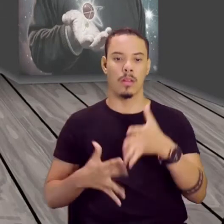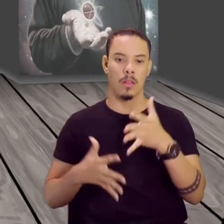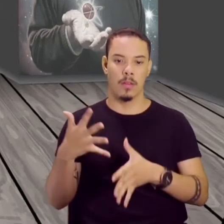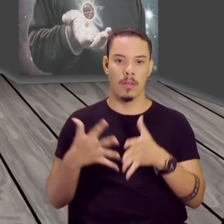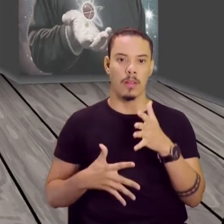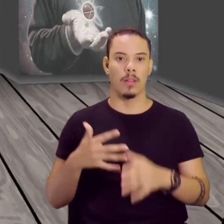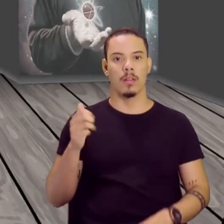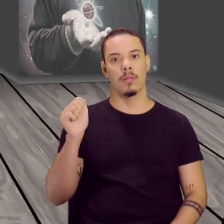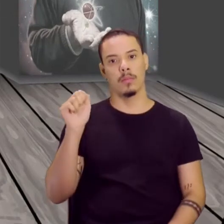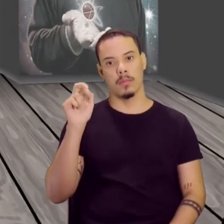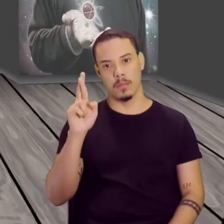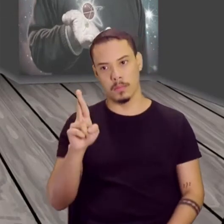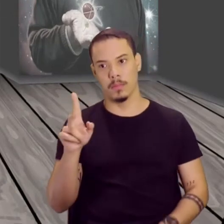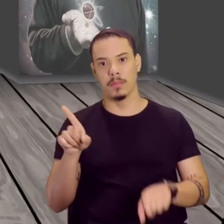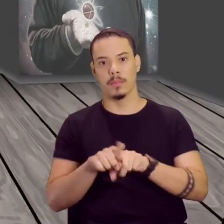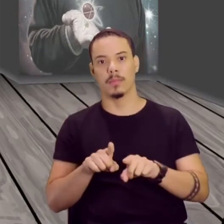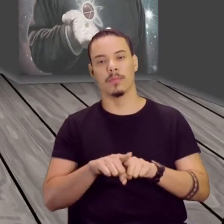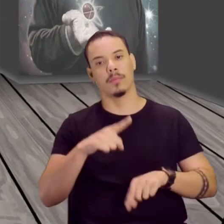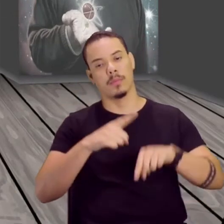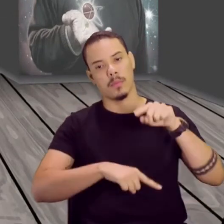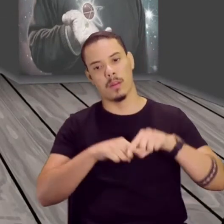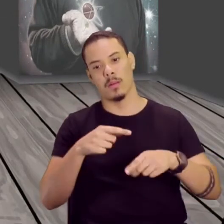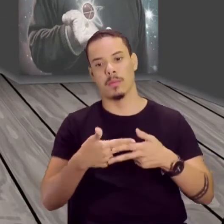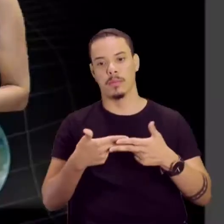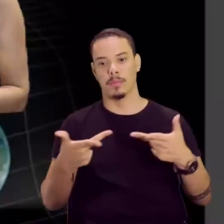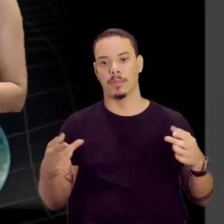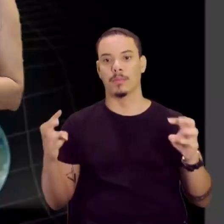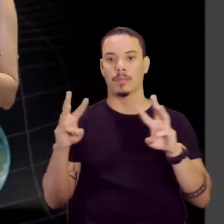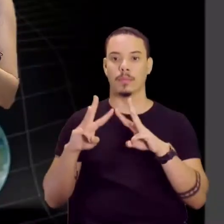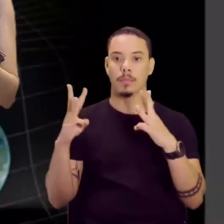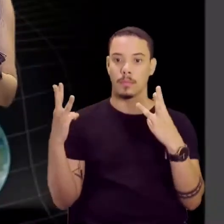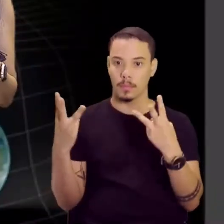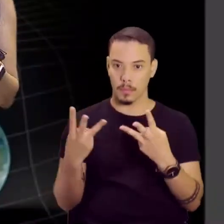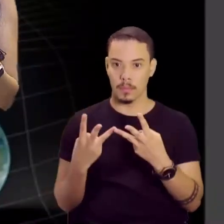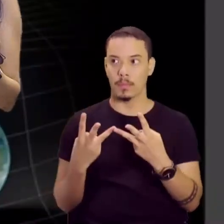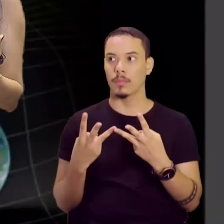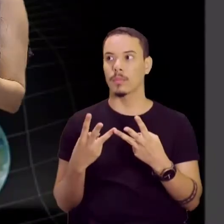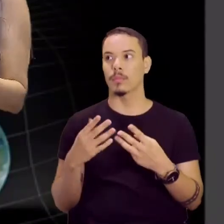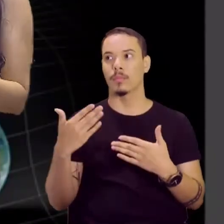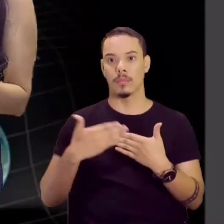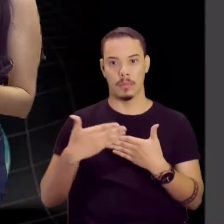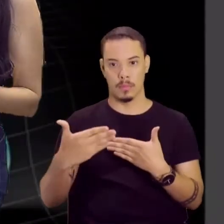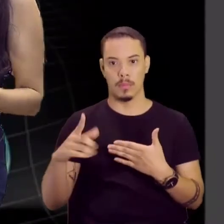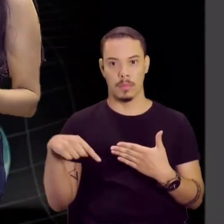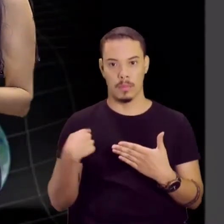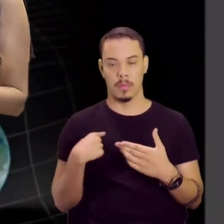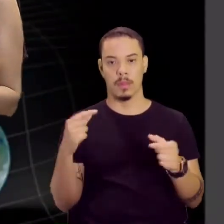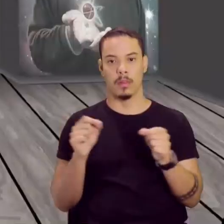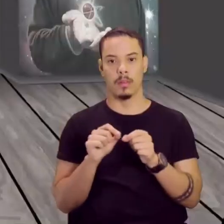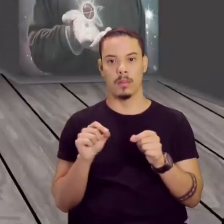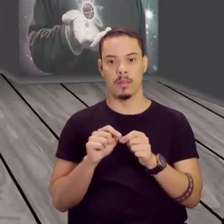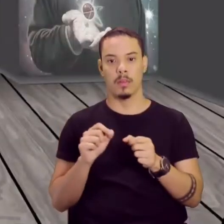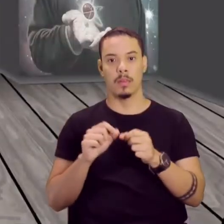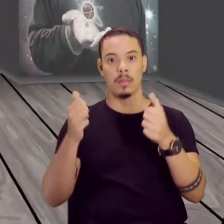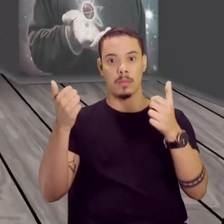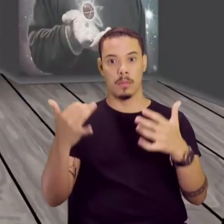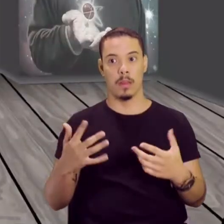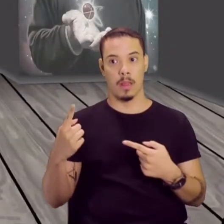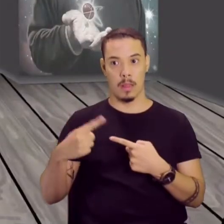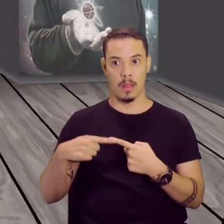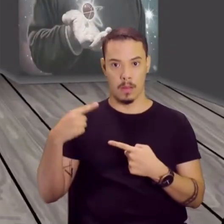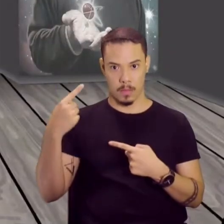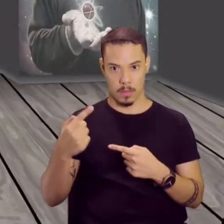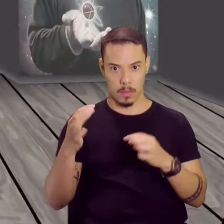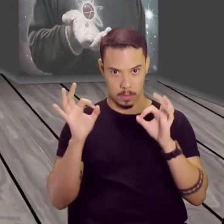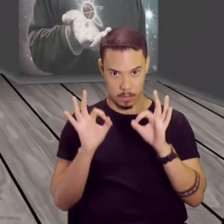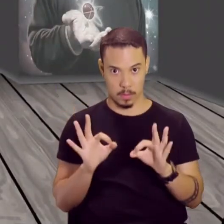gente tem que considerar as dimensões do objeto, a massa do objeto. Em questão de massa, a gente vai falar depois, né, Décio, a respeito disso. Vamos falar direitinho.